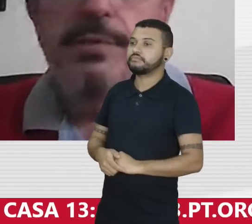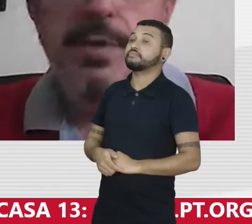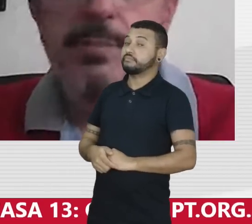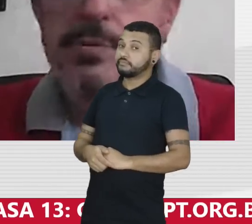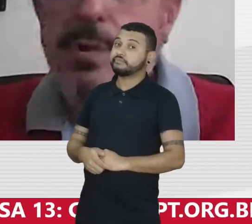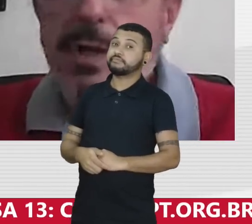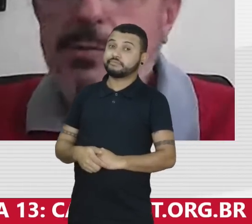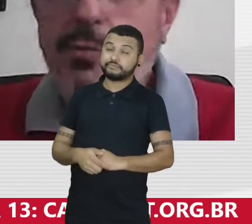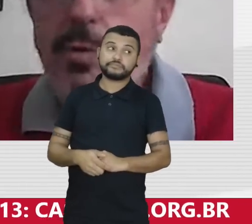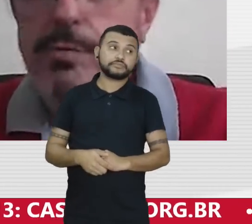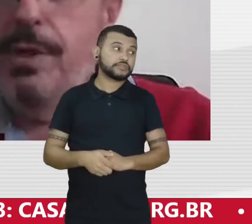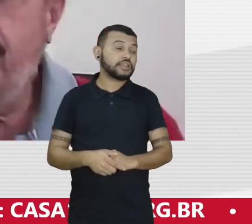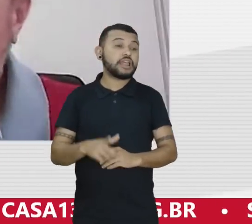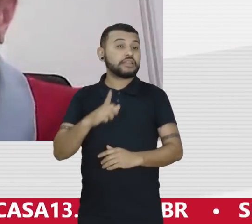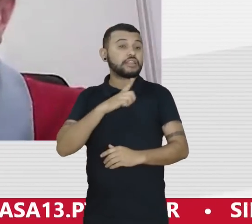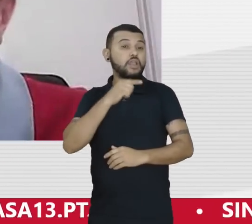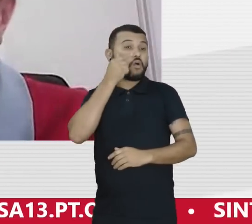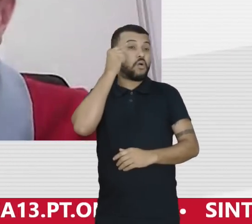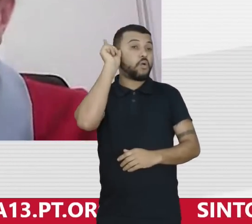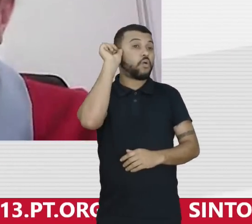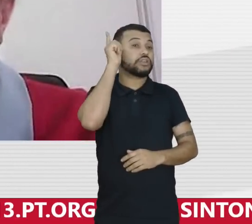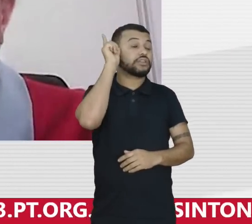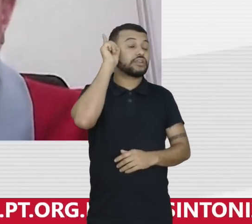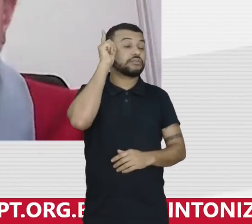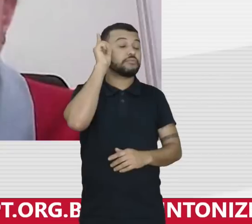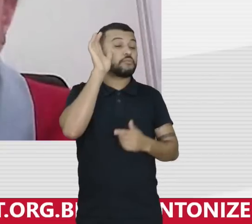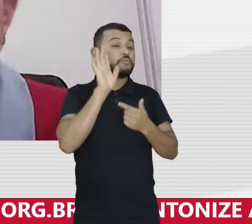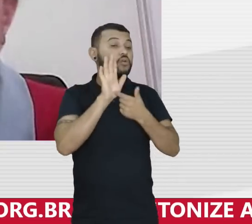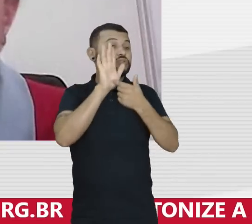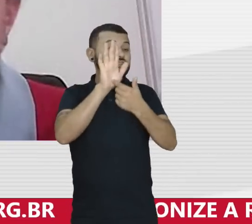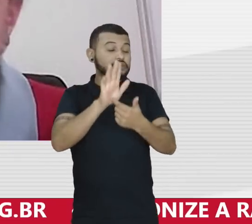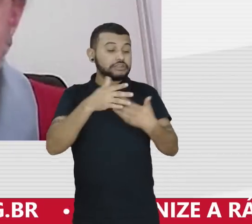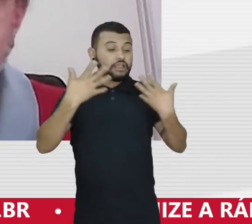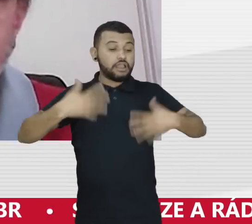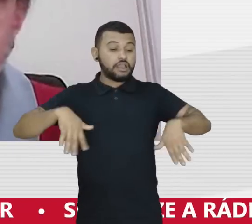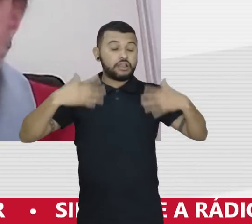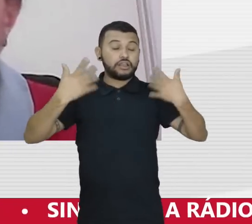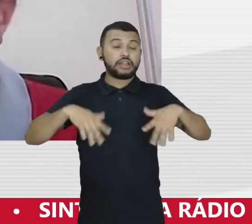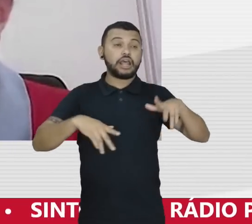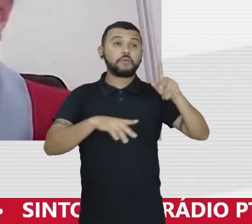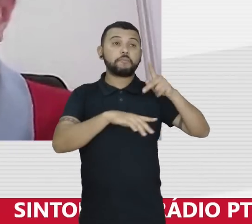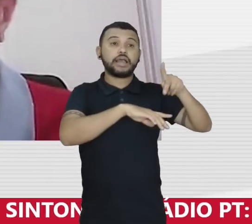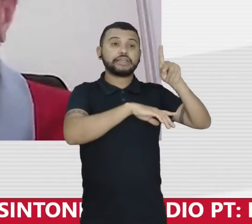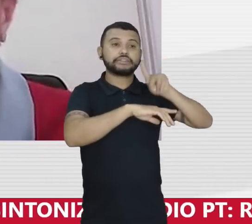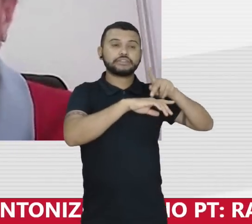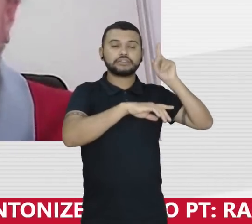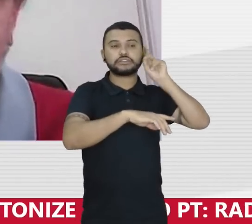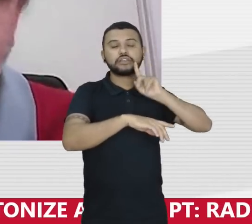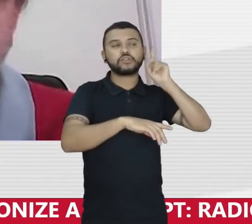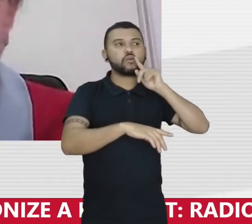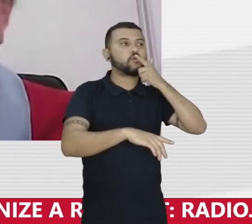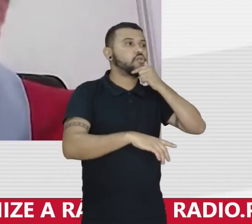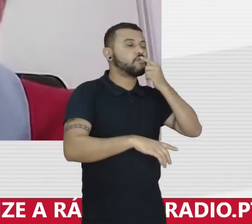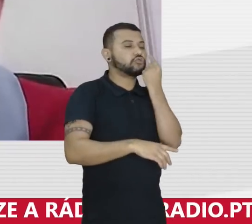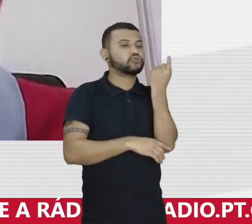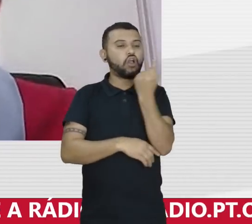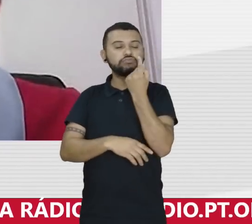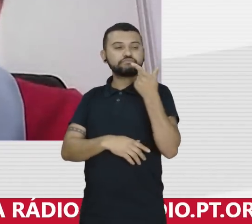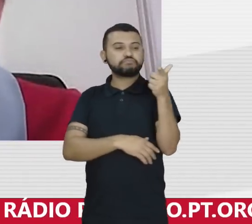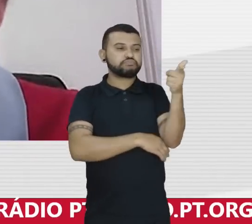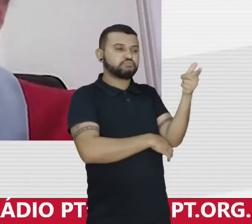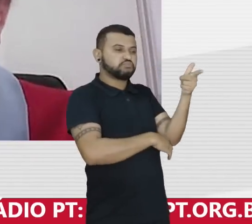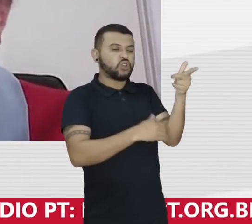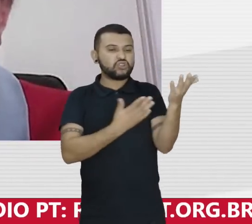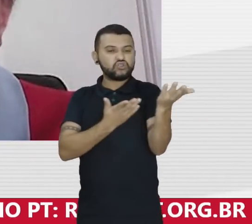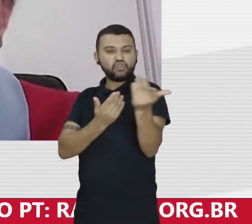Bom, nós tivemos um caso ontem aí que chocou novamente os Estados Unidos, né, de um atirador solitário, né, um